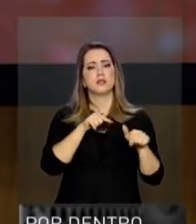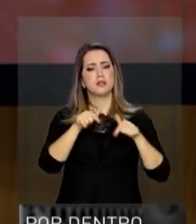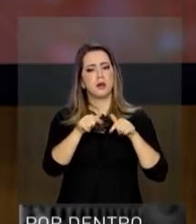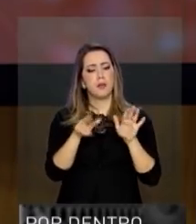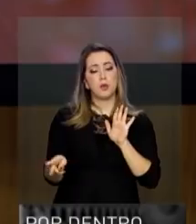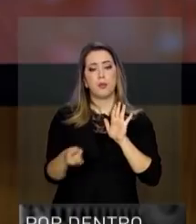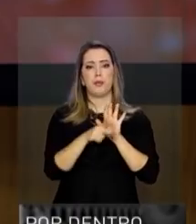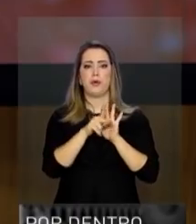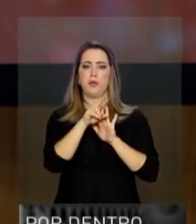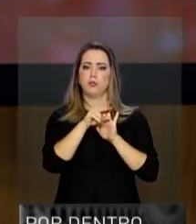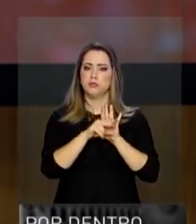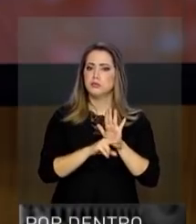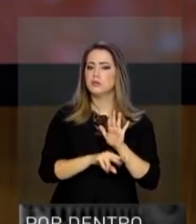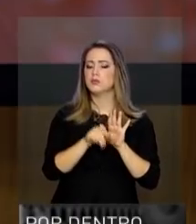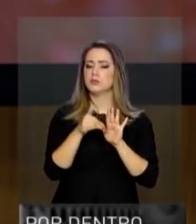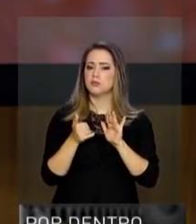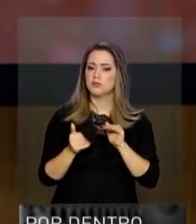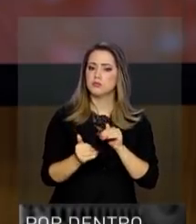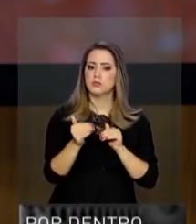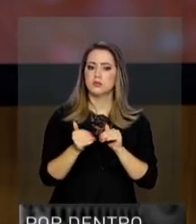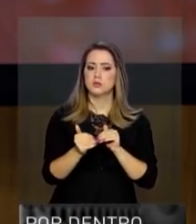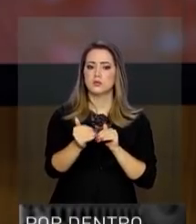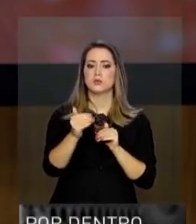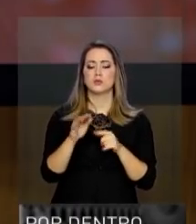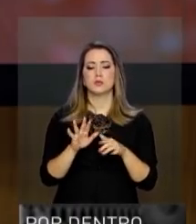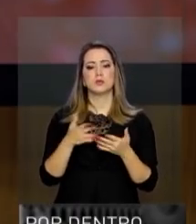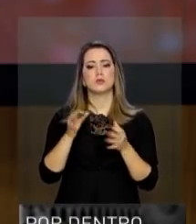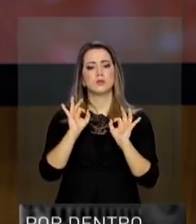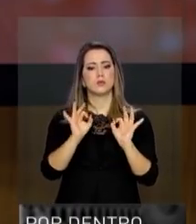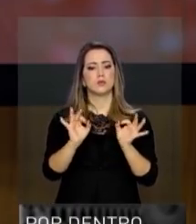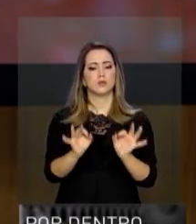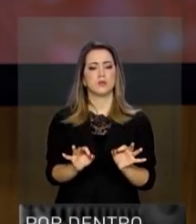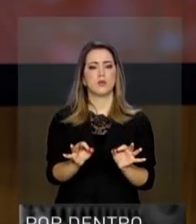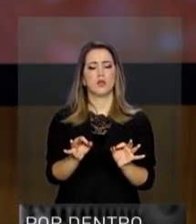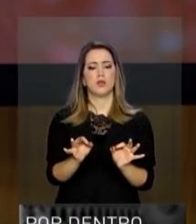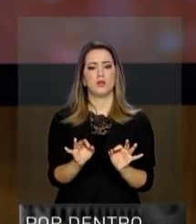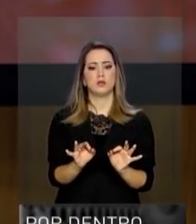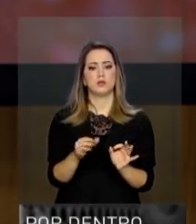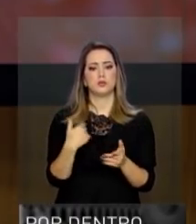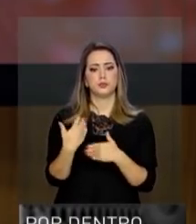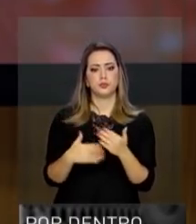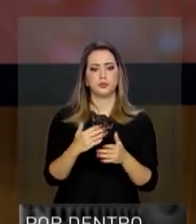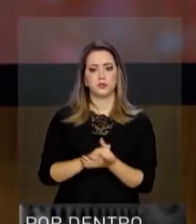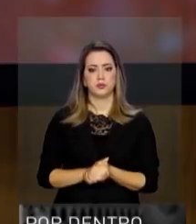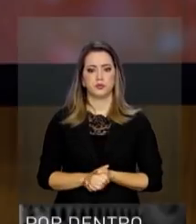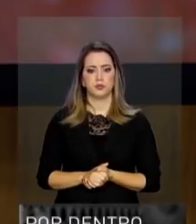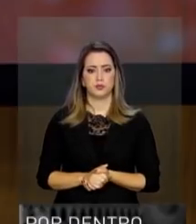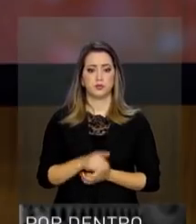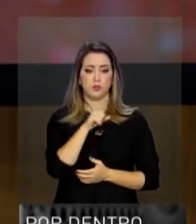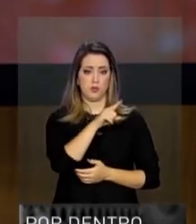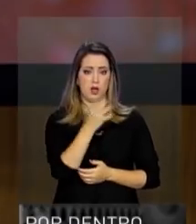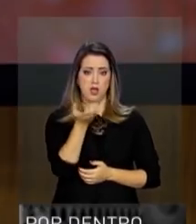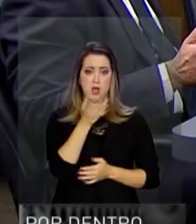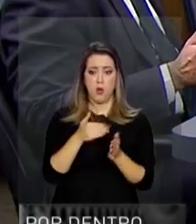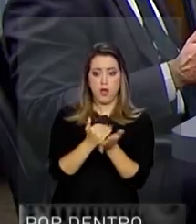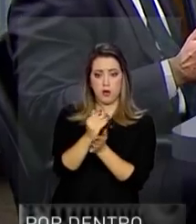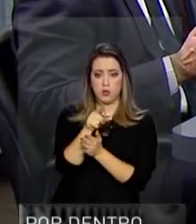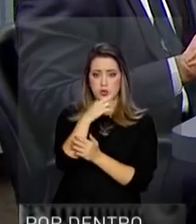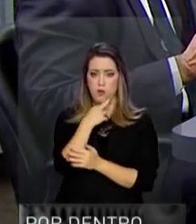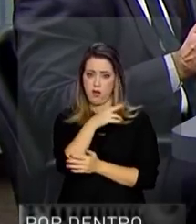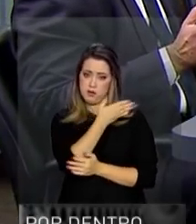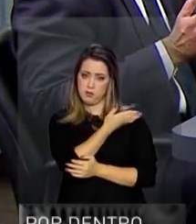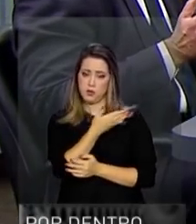sendo levada a efeito, mas de maneira gradual e muito bem feita, como de costume. Bom, deixa eu complementar a